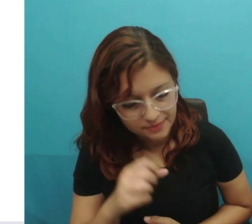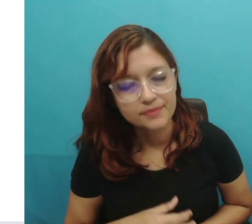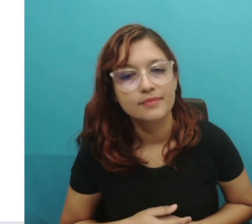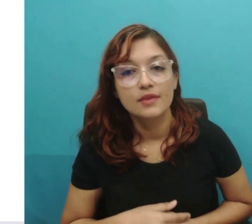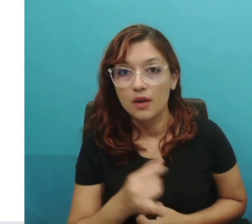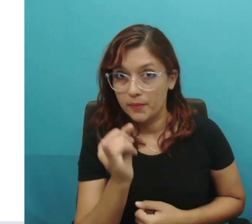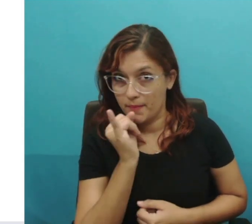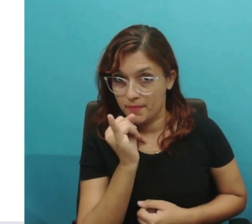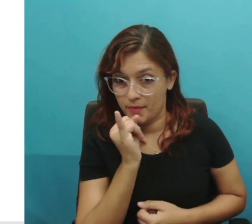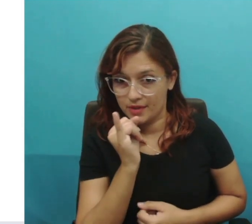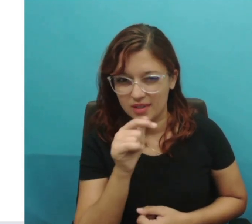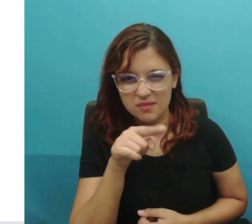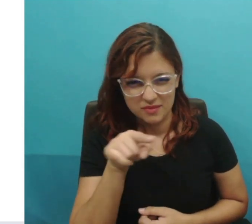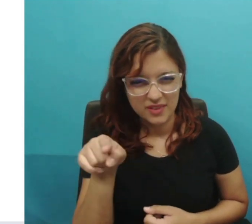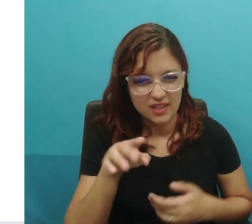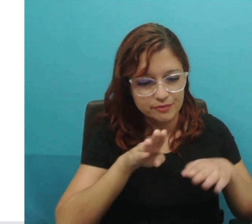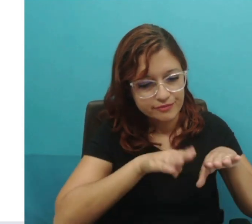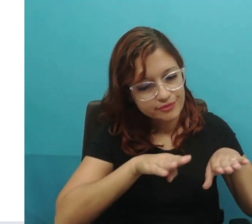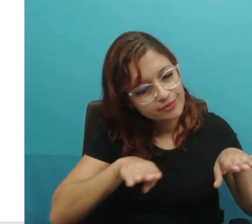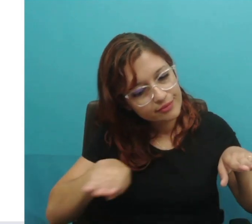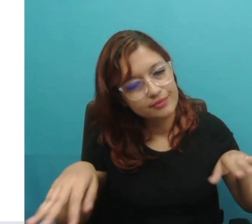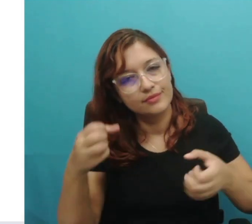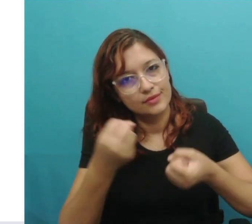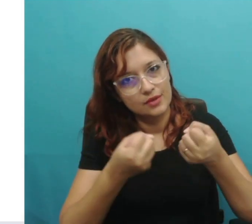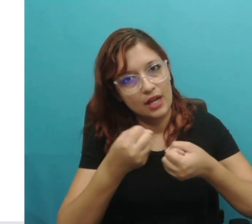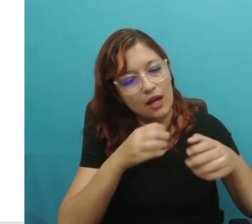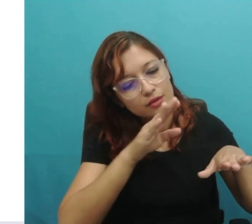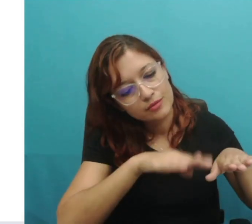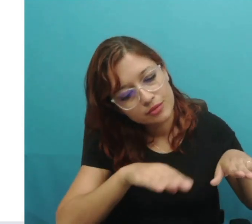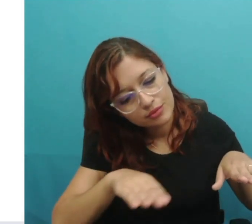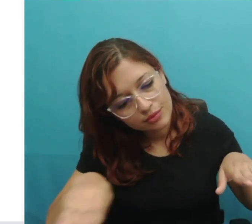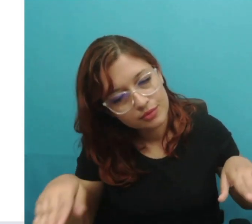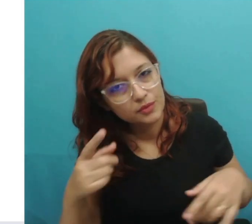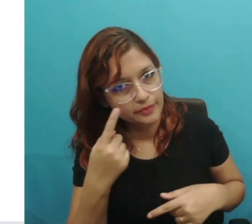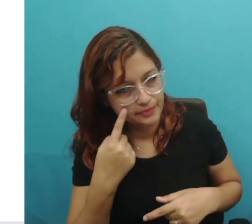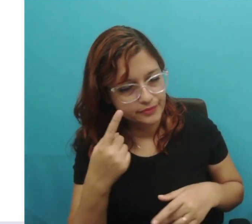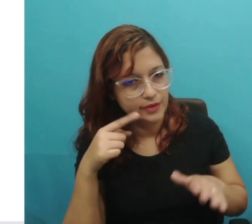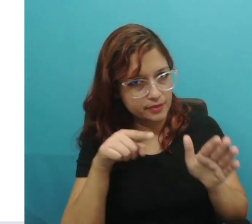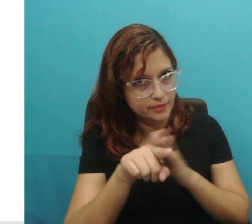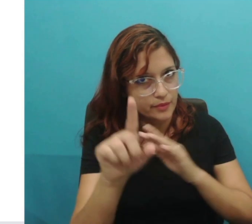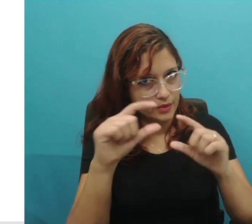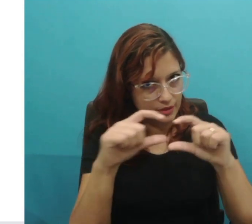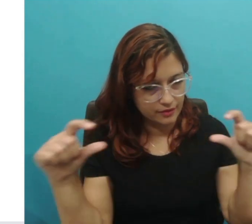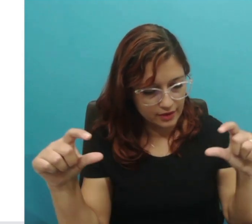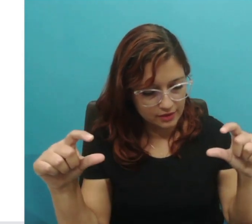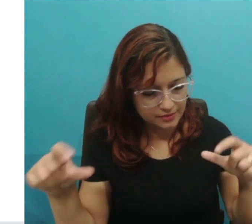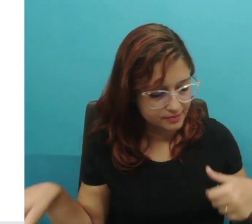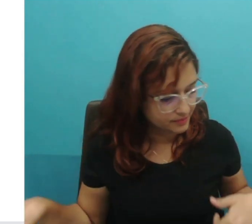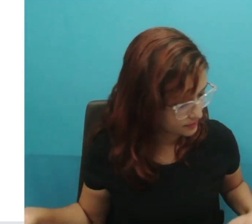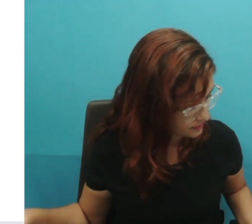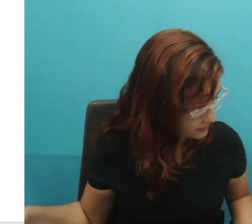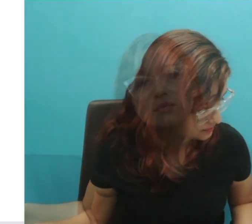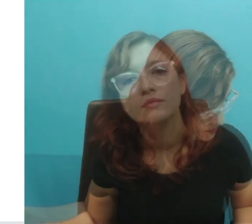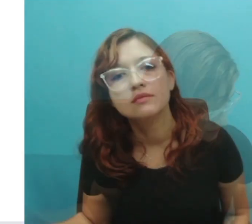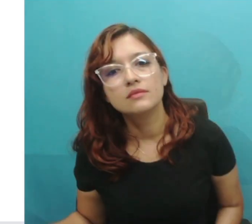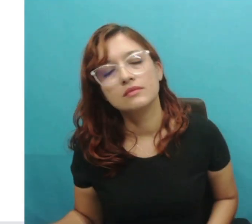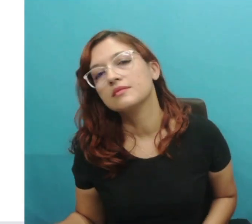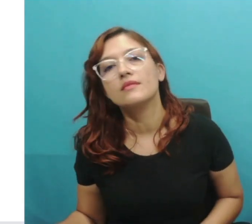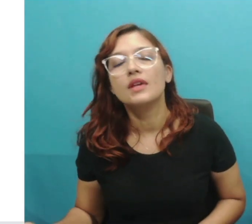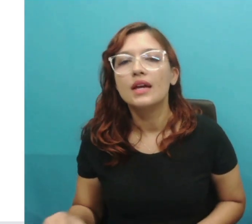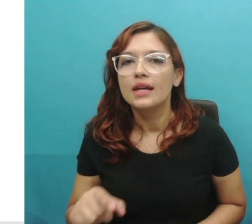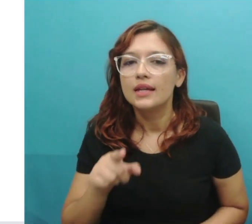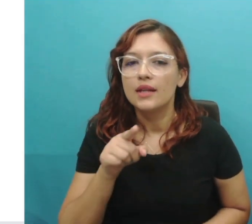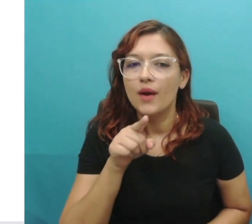Acontece. Sim, sim, sim. Por exemplo, tá vendo aí o estacionamento? Aí vamos